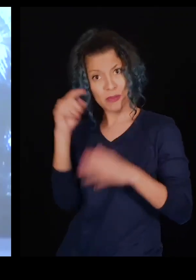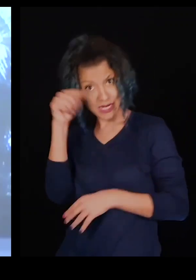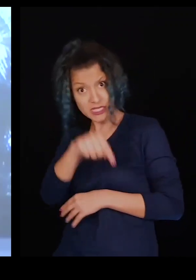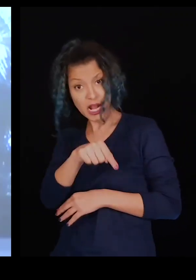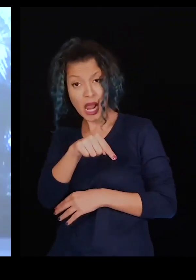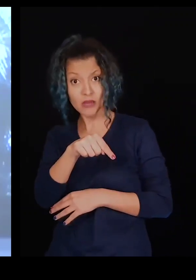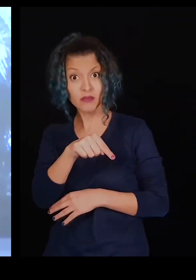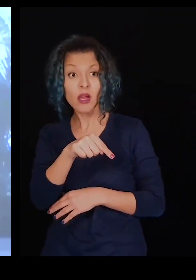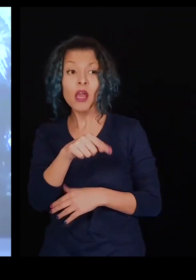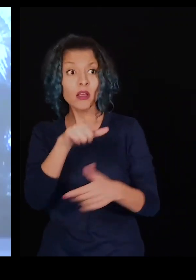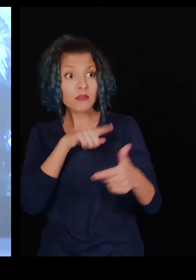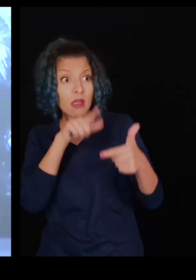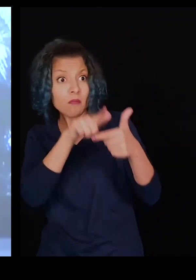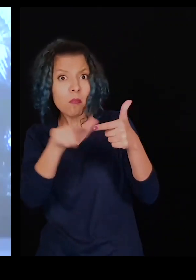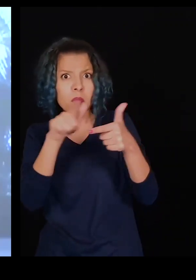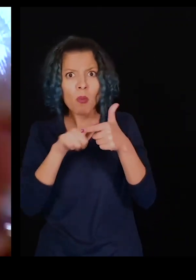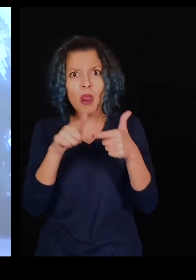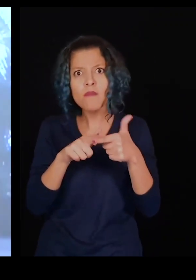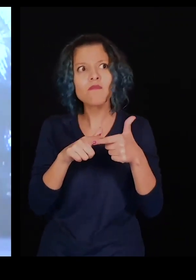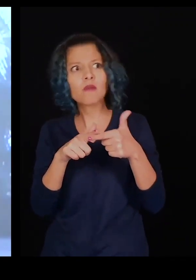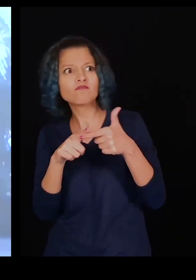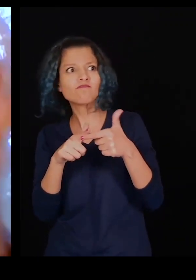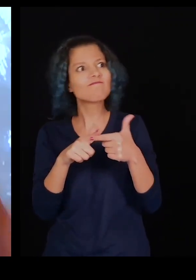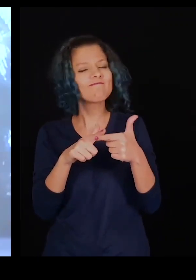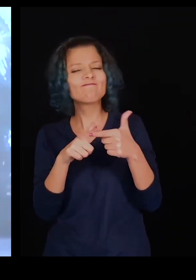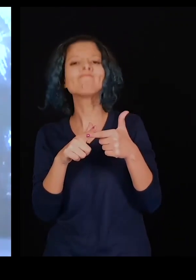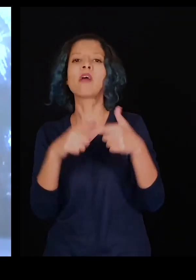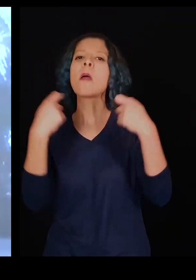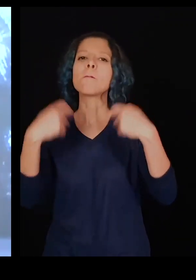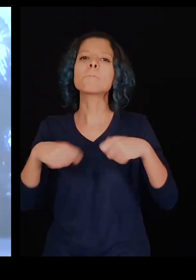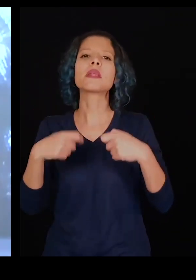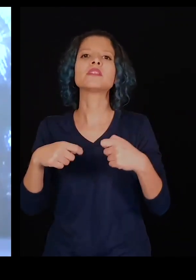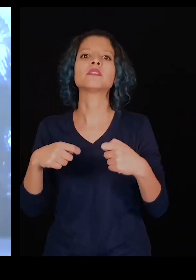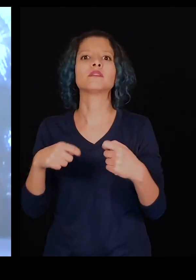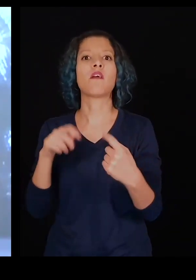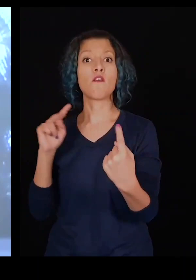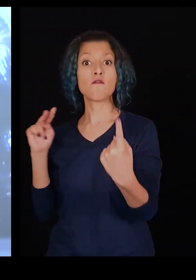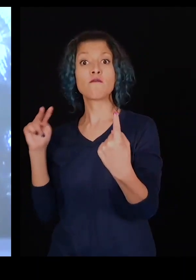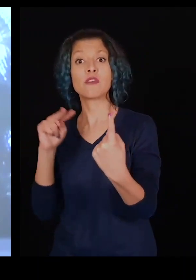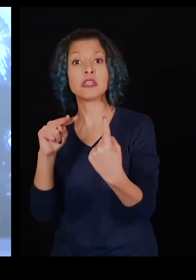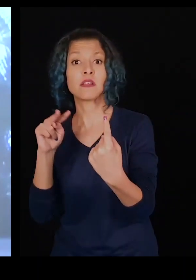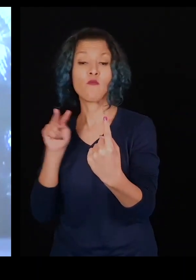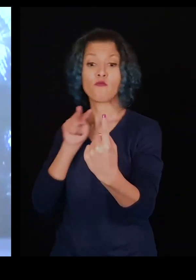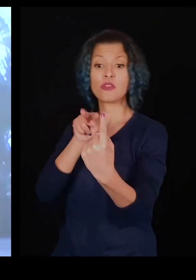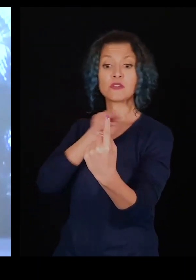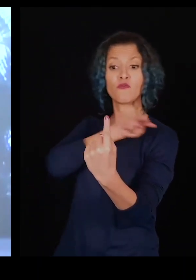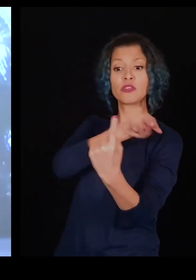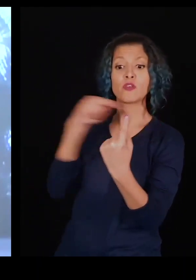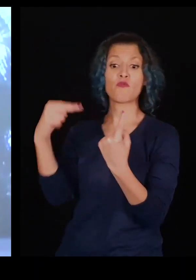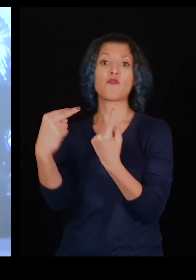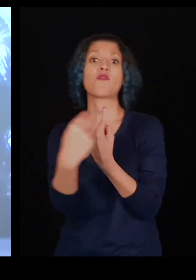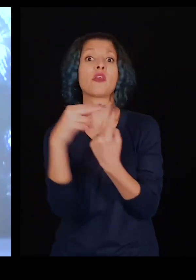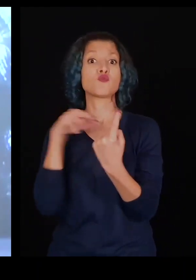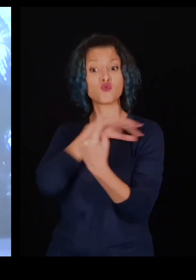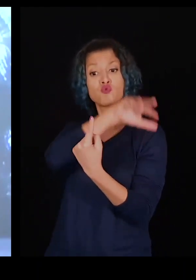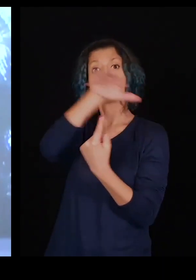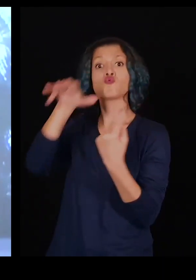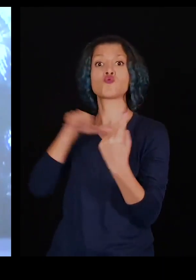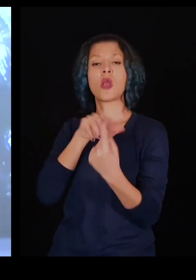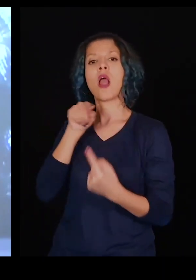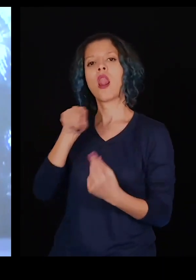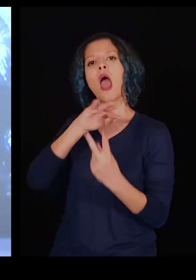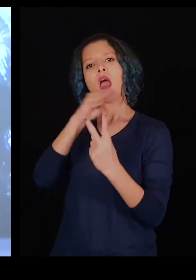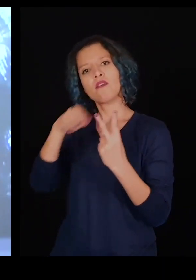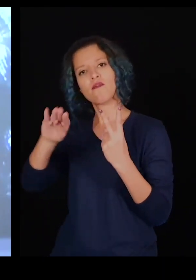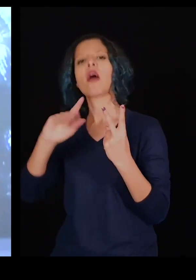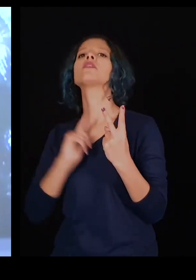inserida se defrontam, é necessário uma abordagem mais holística. E isso a gente vem vivendo na Vale. Eu acho que a